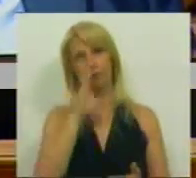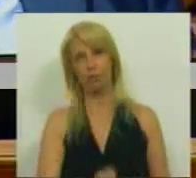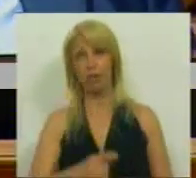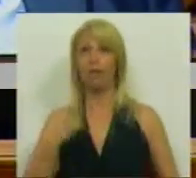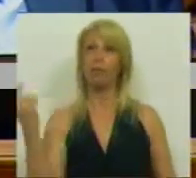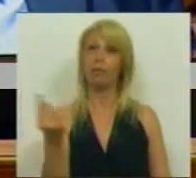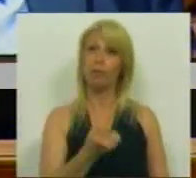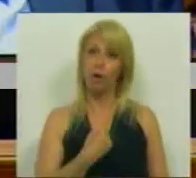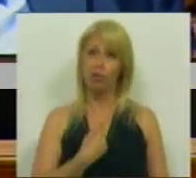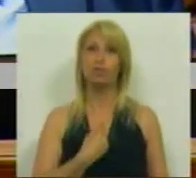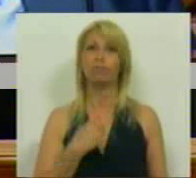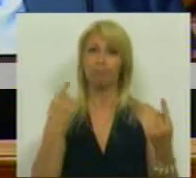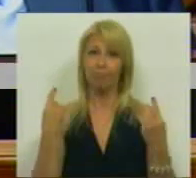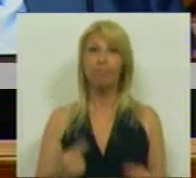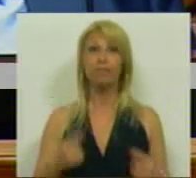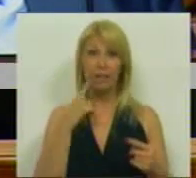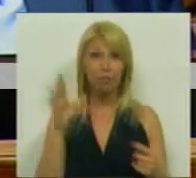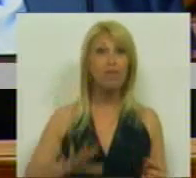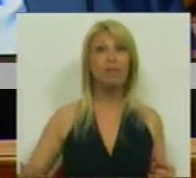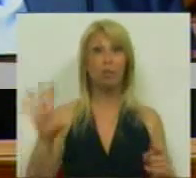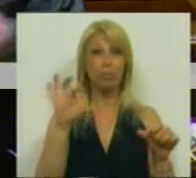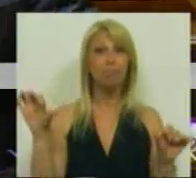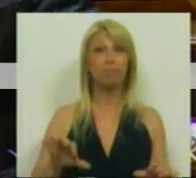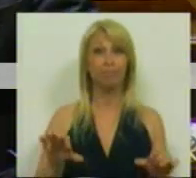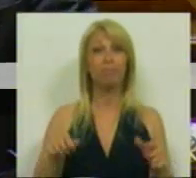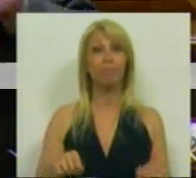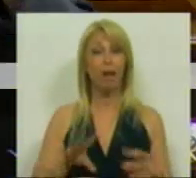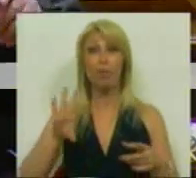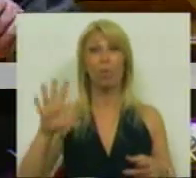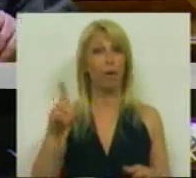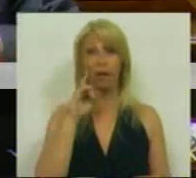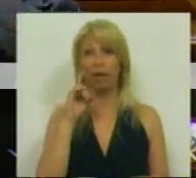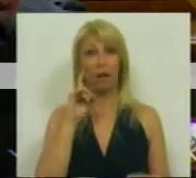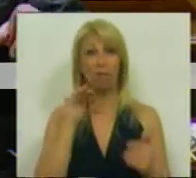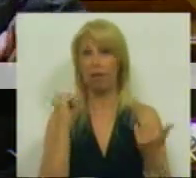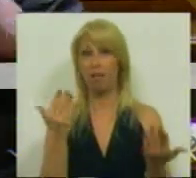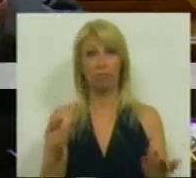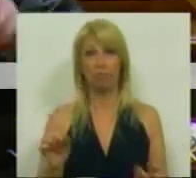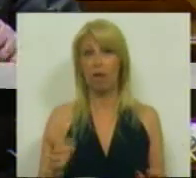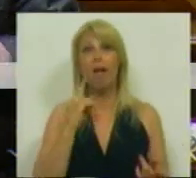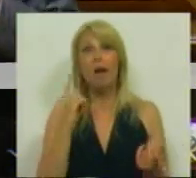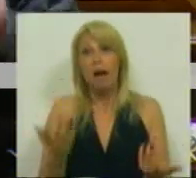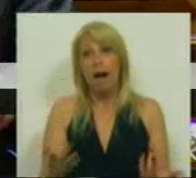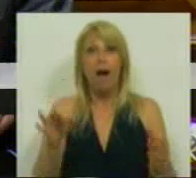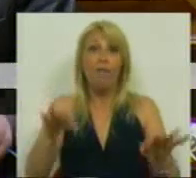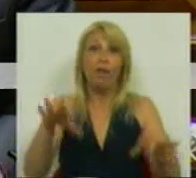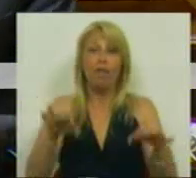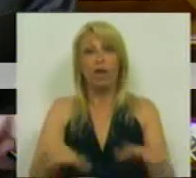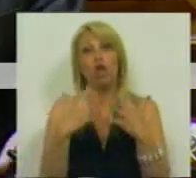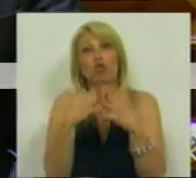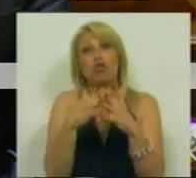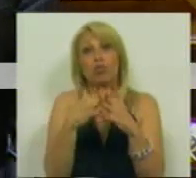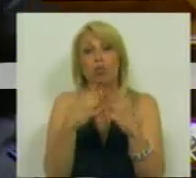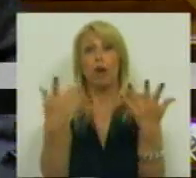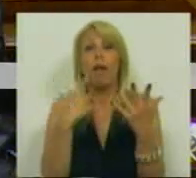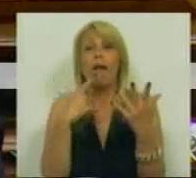nós temos uma má circunstância para o país. Não garantimos que haja saída para a reestruturação de municípios e,